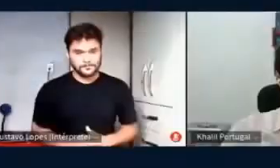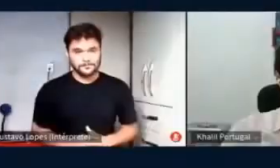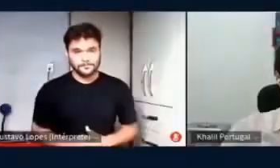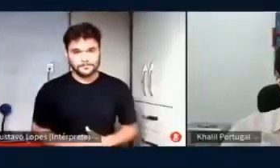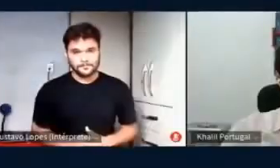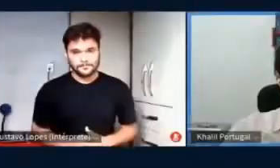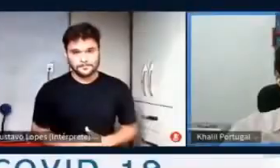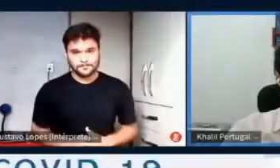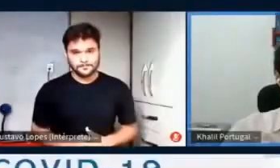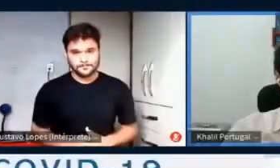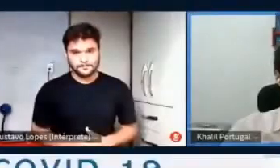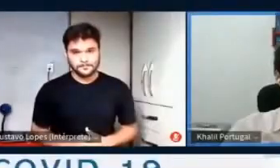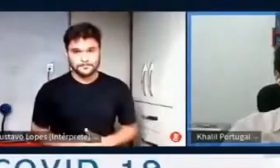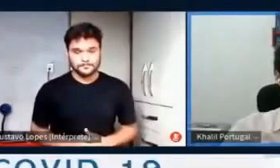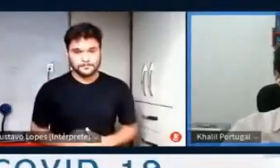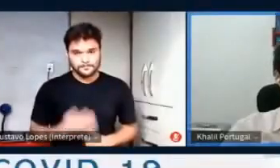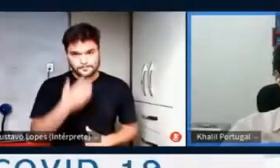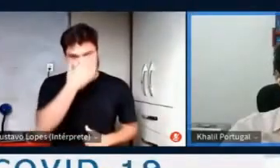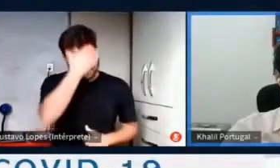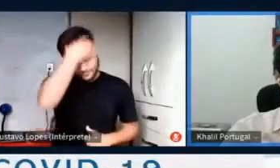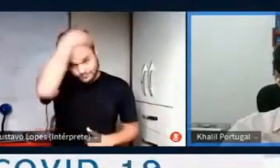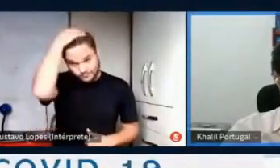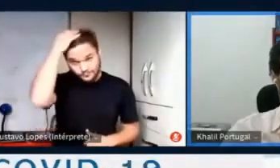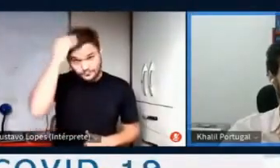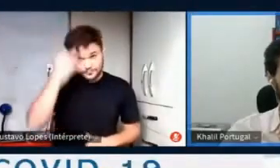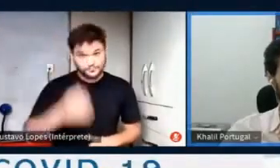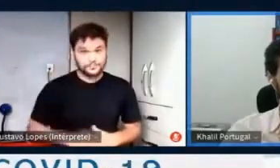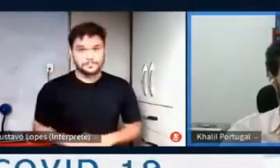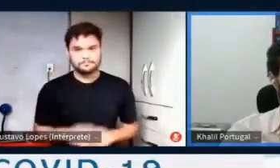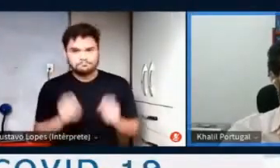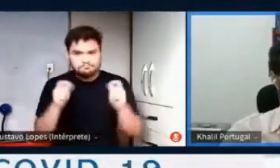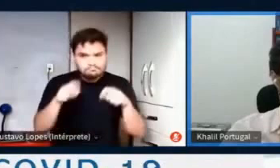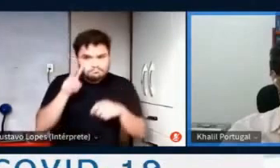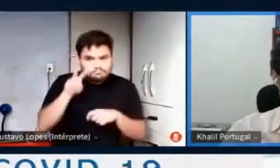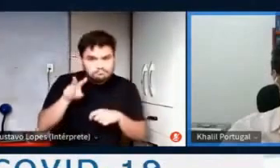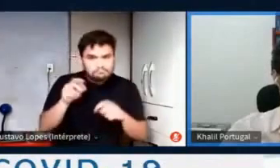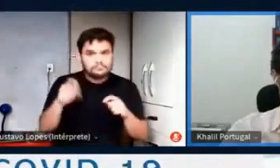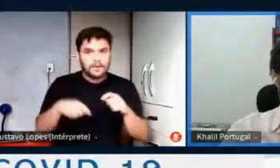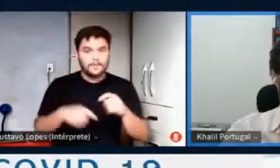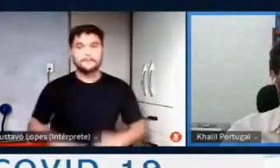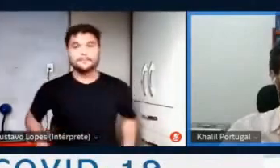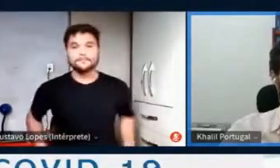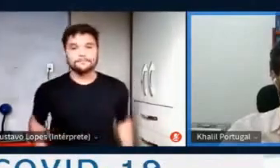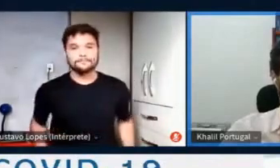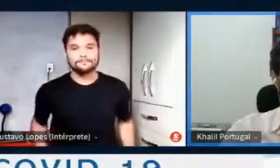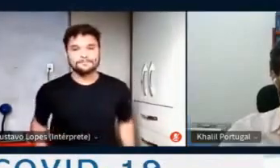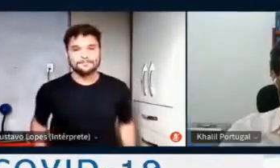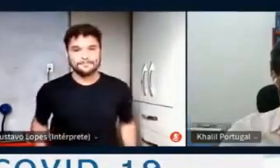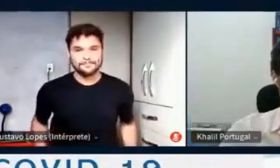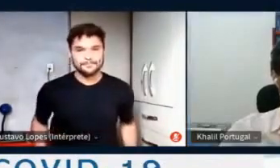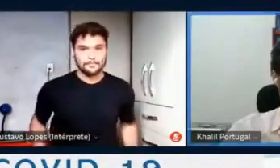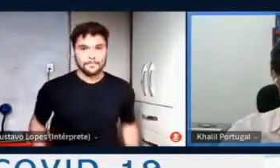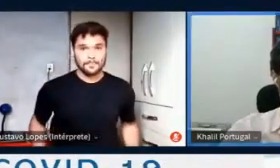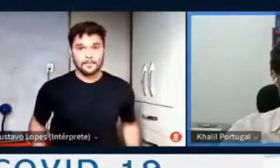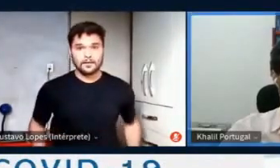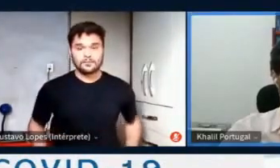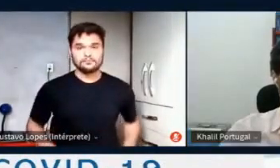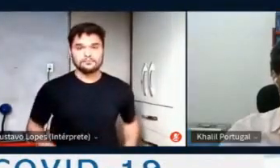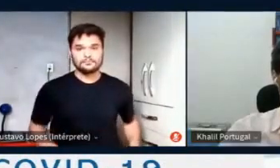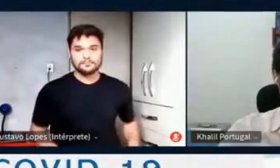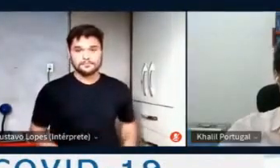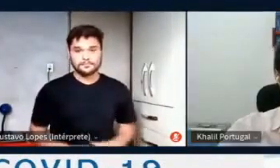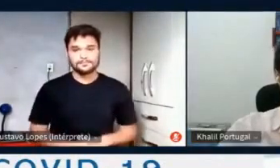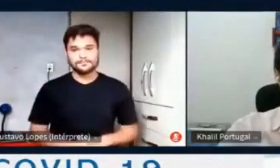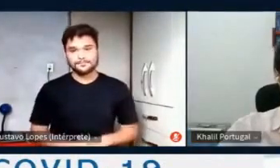hora que vocês estiverem enxergando, me avisem. Já vemos. Pode começar. Já está enxergando já? Sim.